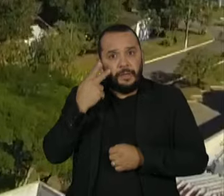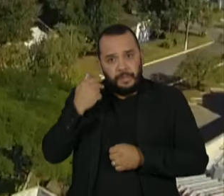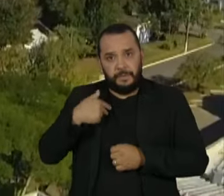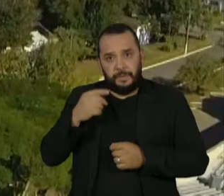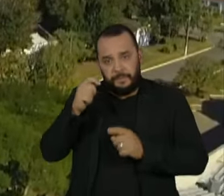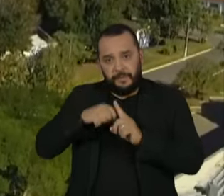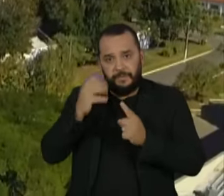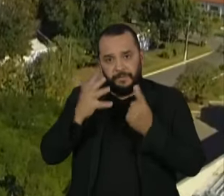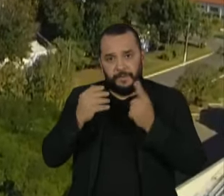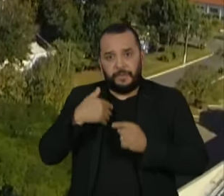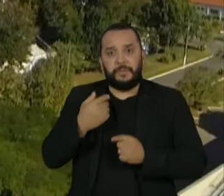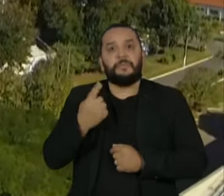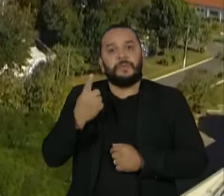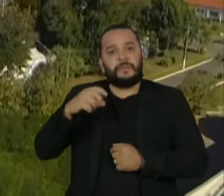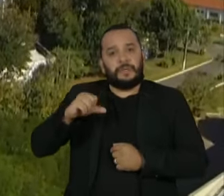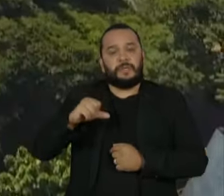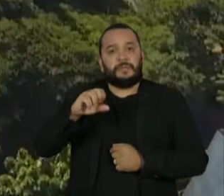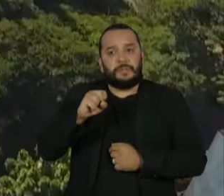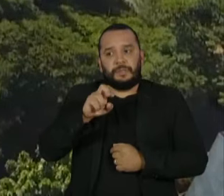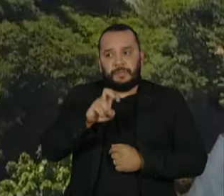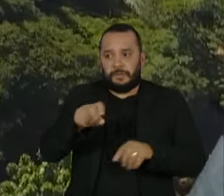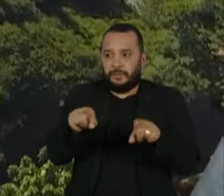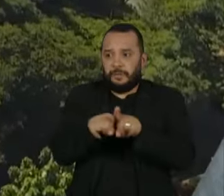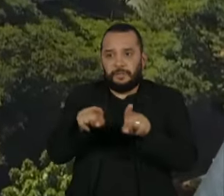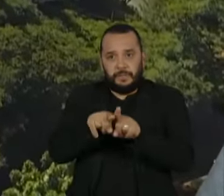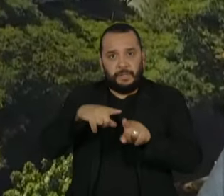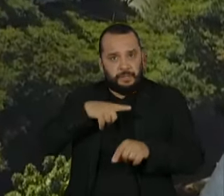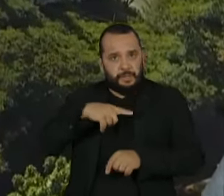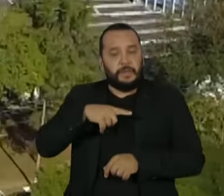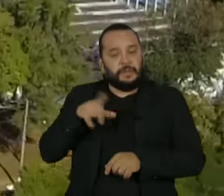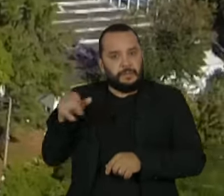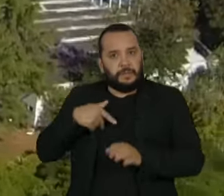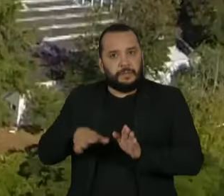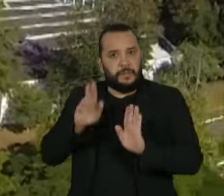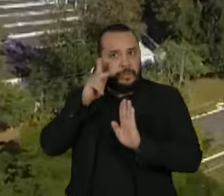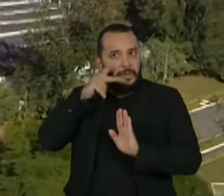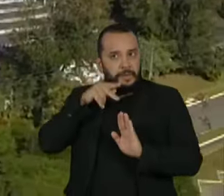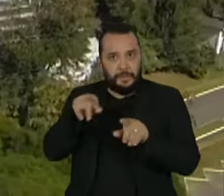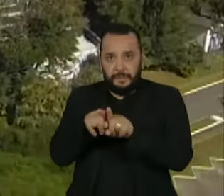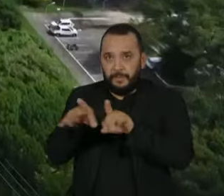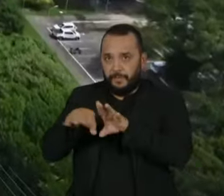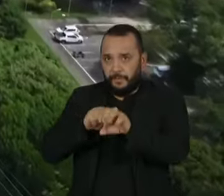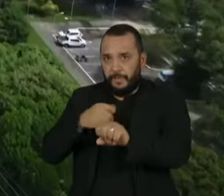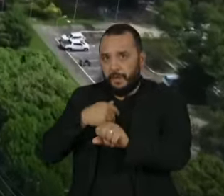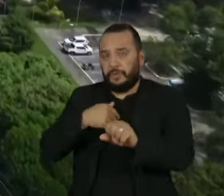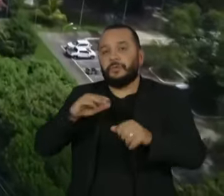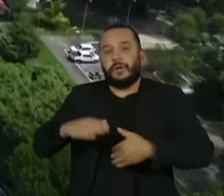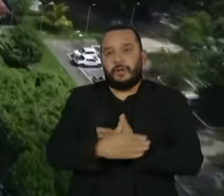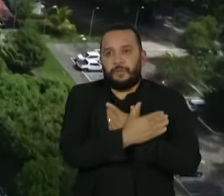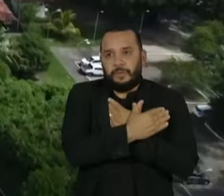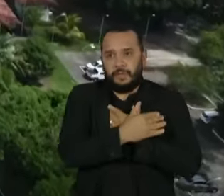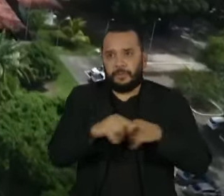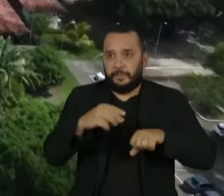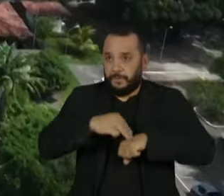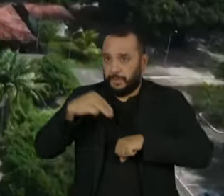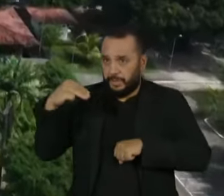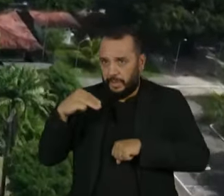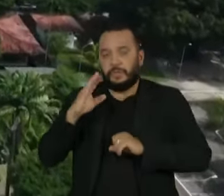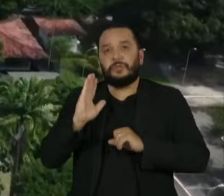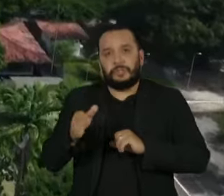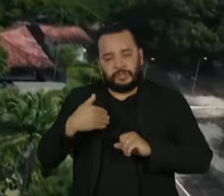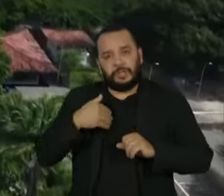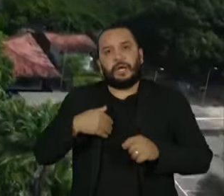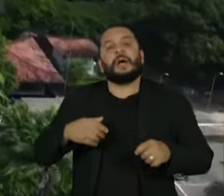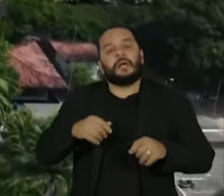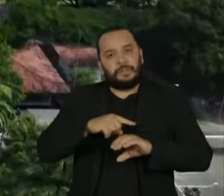é formado em engenharia eletrônica no ITA o Instituto Tecnológico da Aeronáutica concluiu mestrado em Ciência da